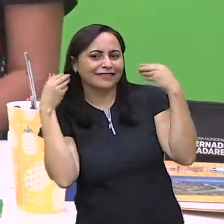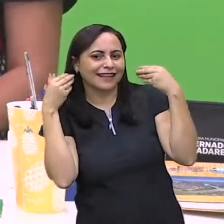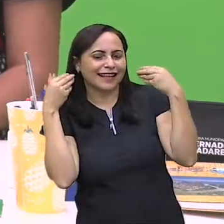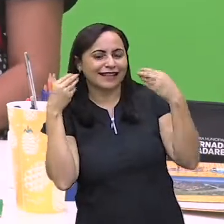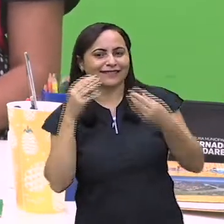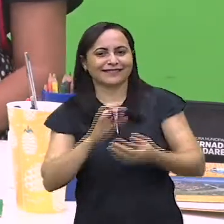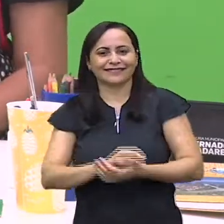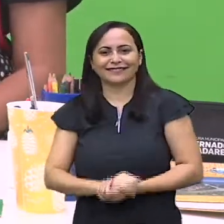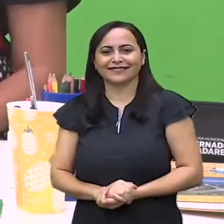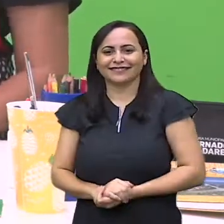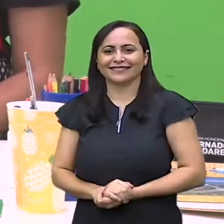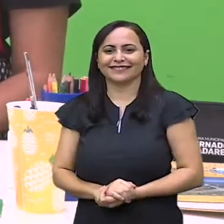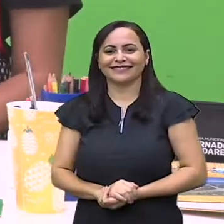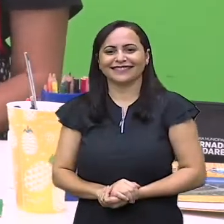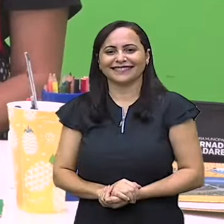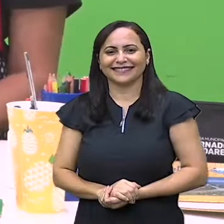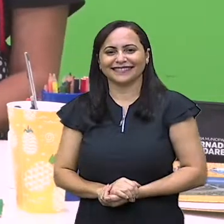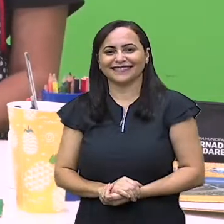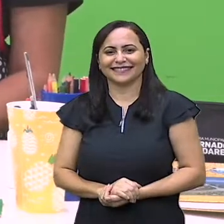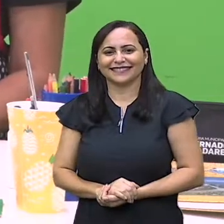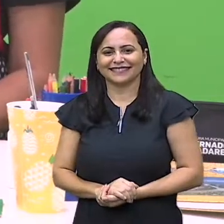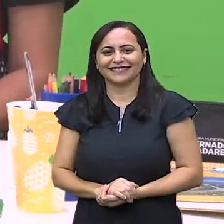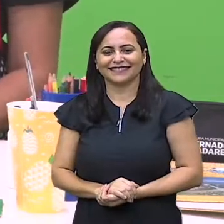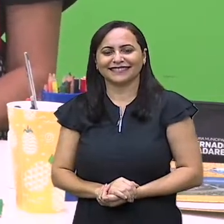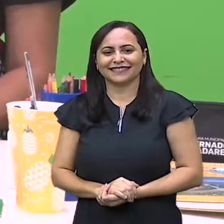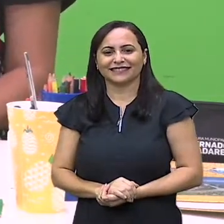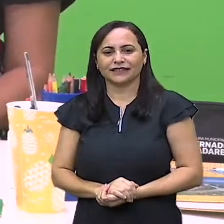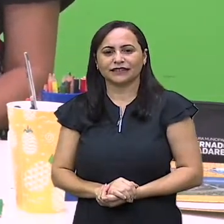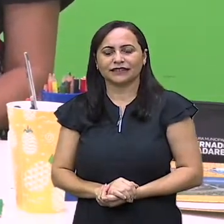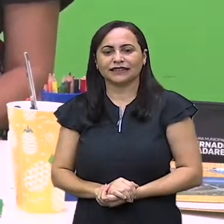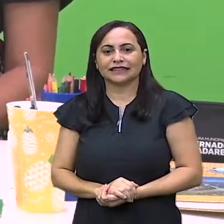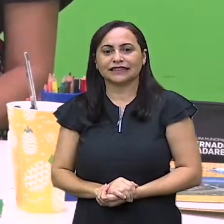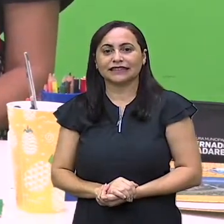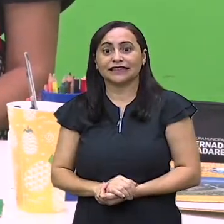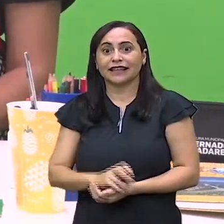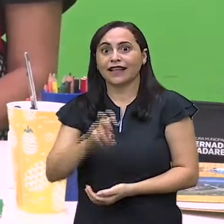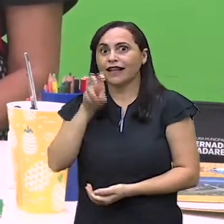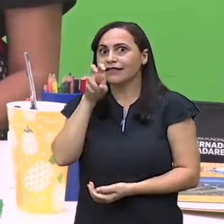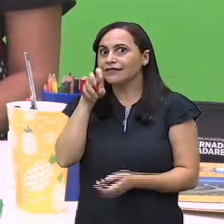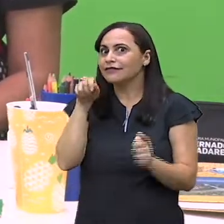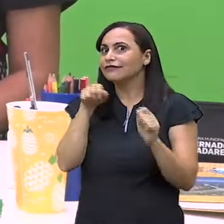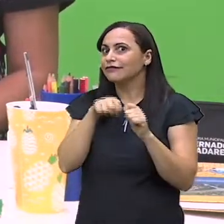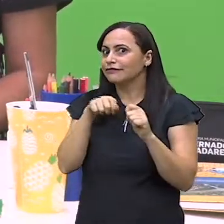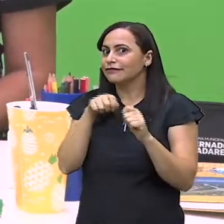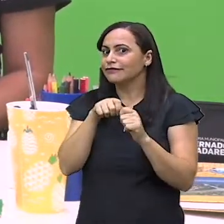Vai, gatinha. Esse vai ser divertido. Quantas vezes? 5.